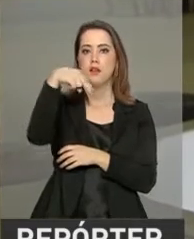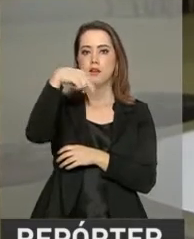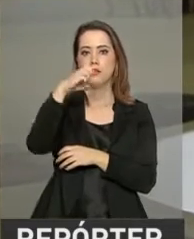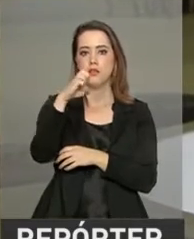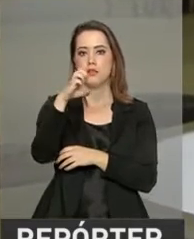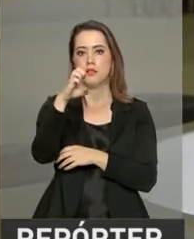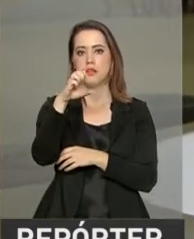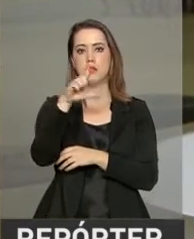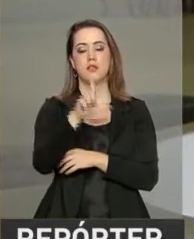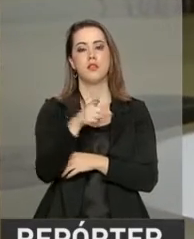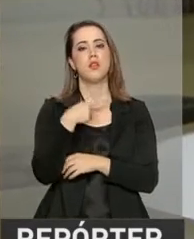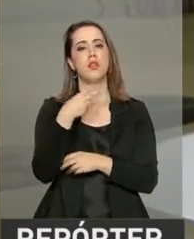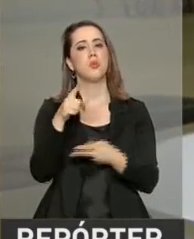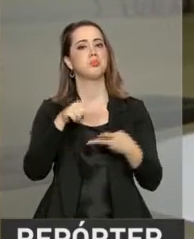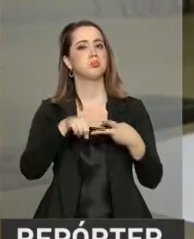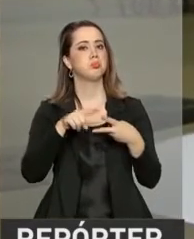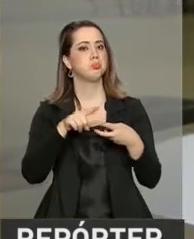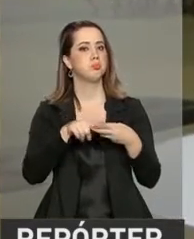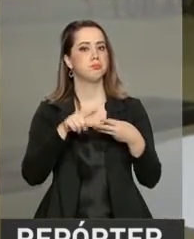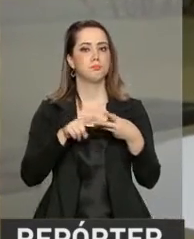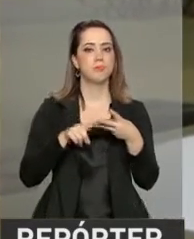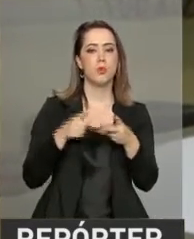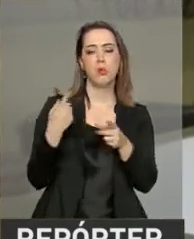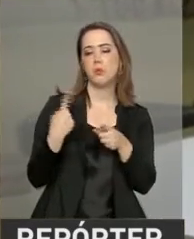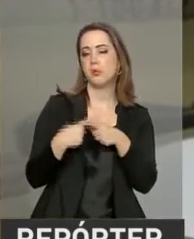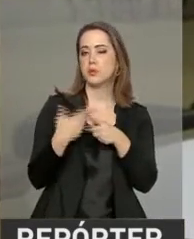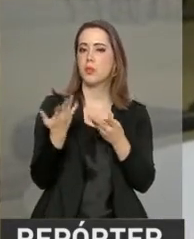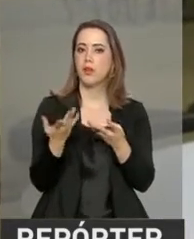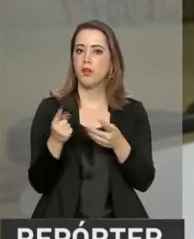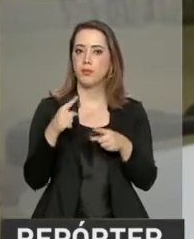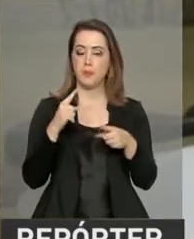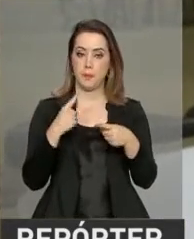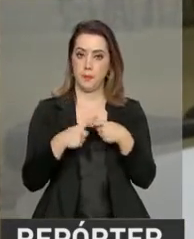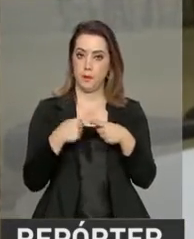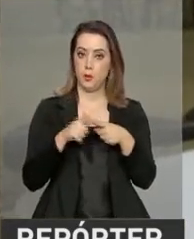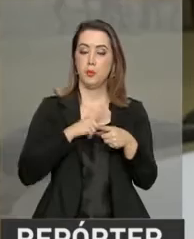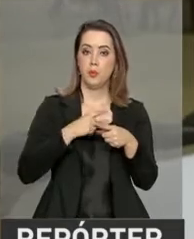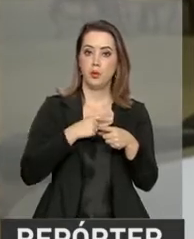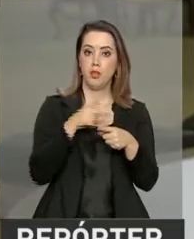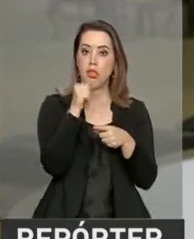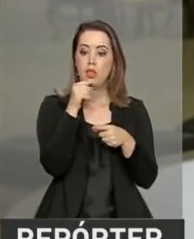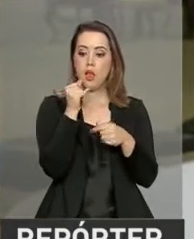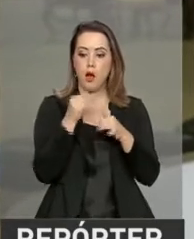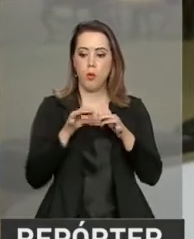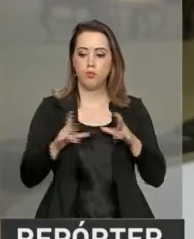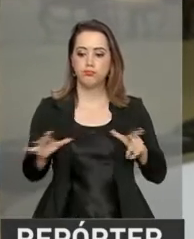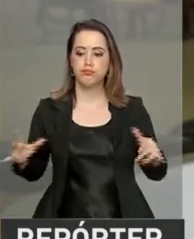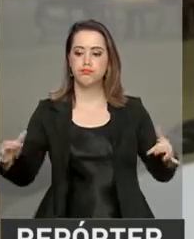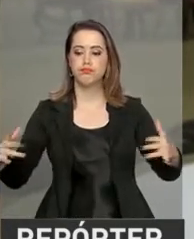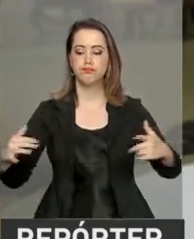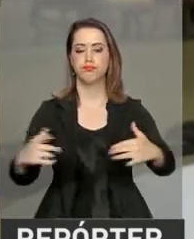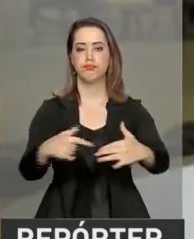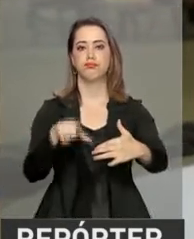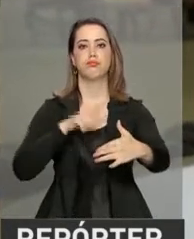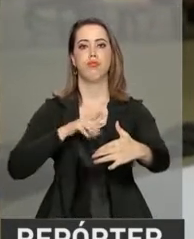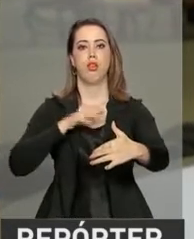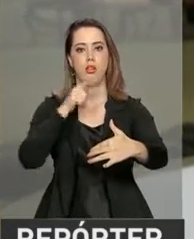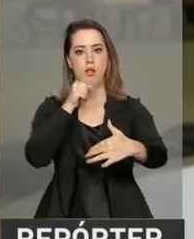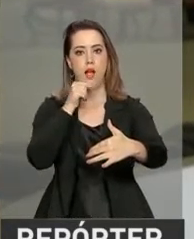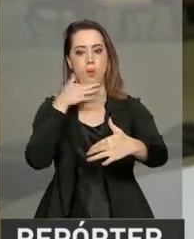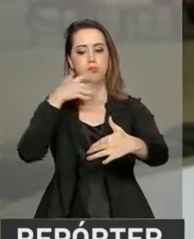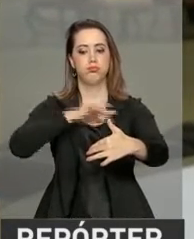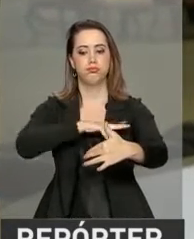para esta decisão o maior volume de água nos reservatórios do país isso por conta do maior volume de chuvas neste ano